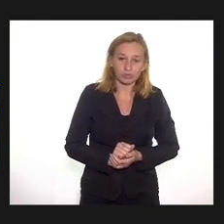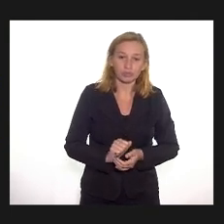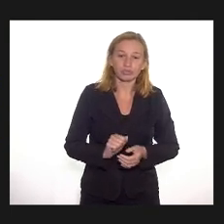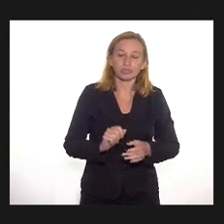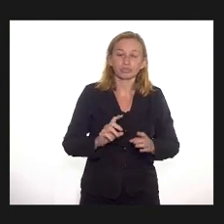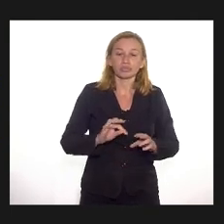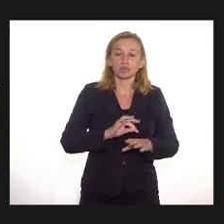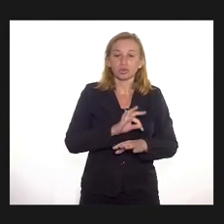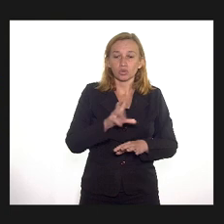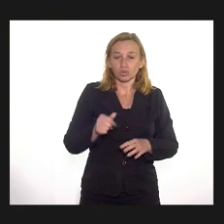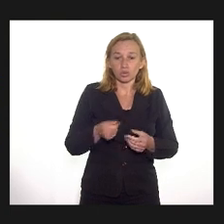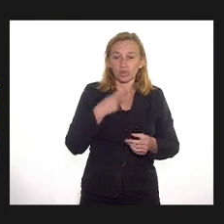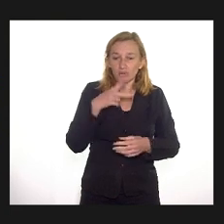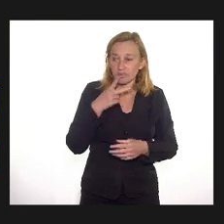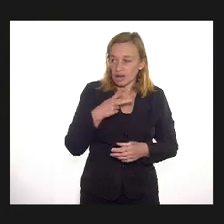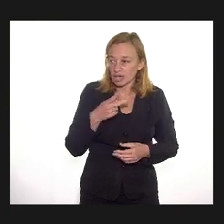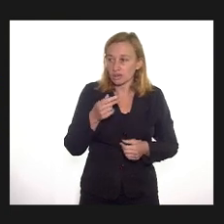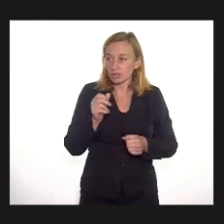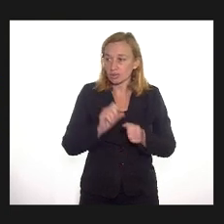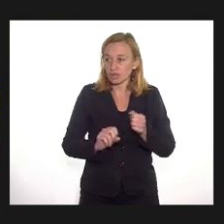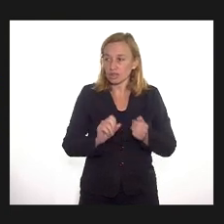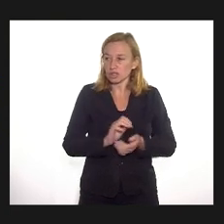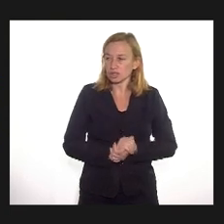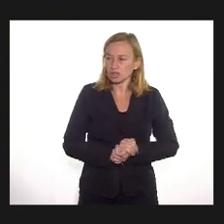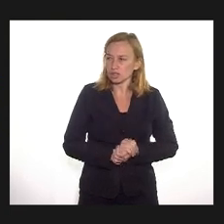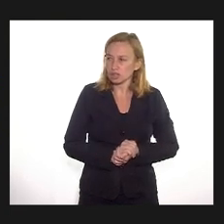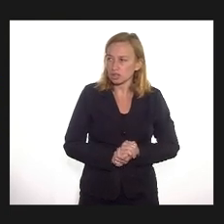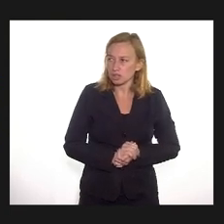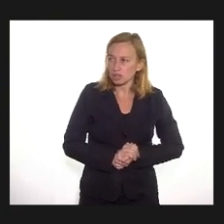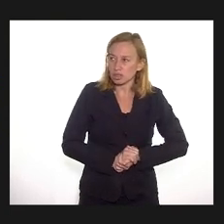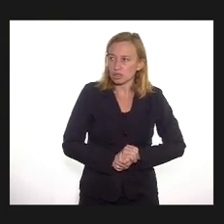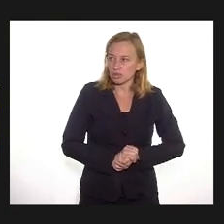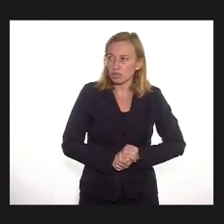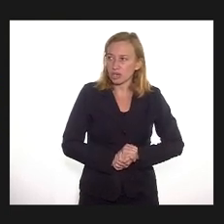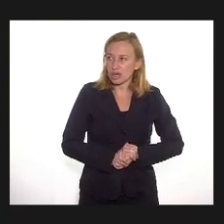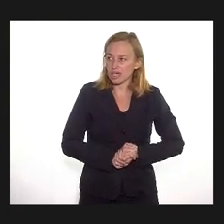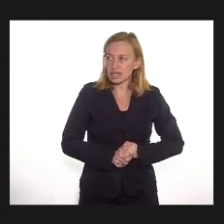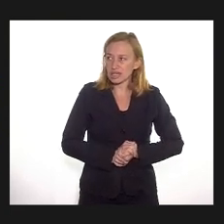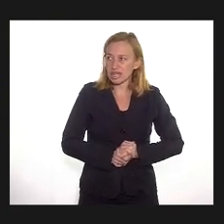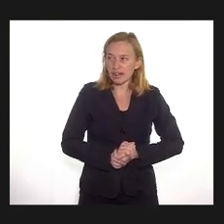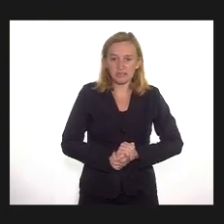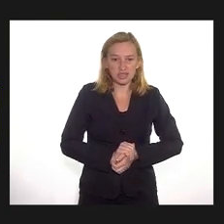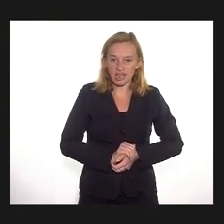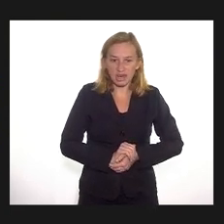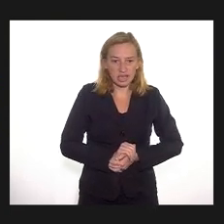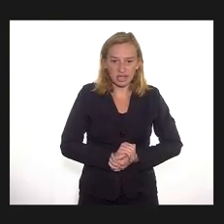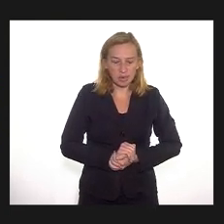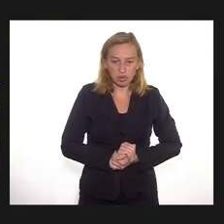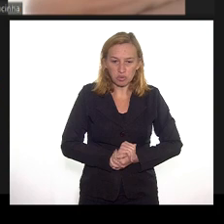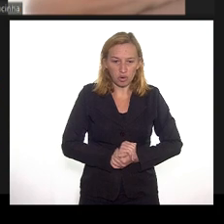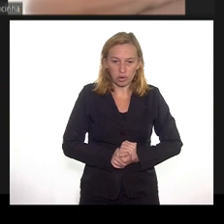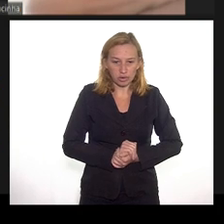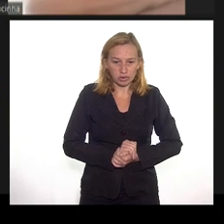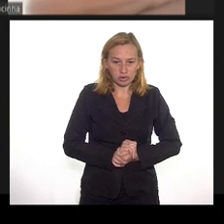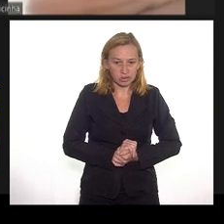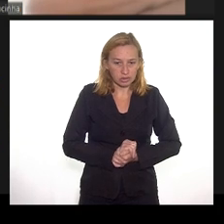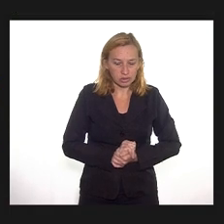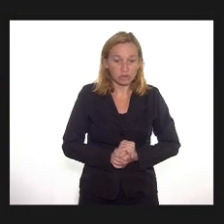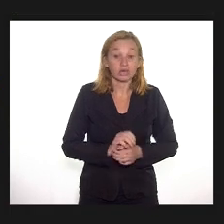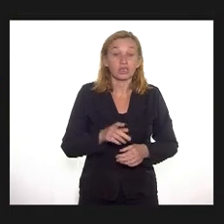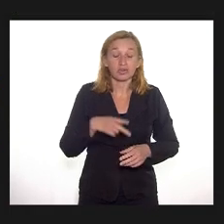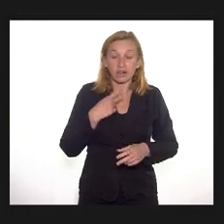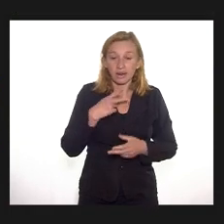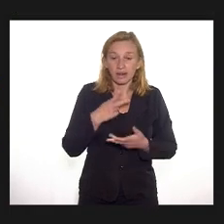preâmbulo que eu fiz, que nós possamos estabelecer um fundo soberano, que nós possamos